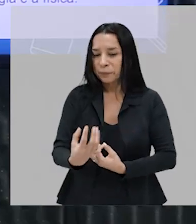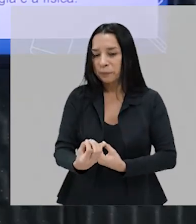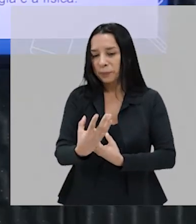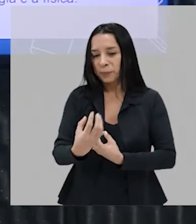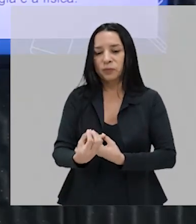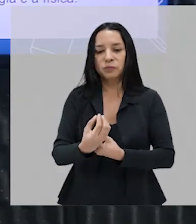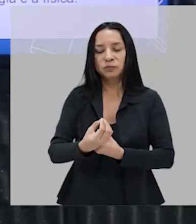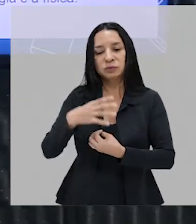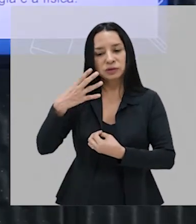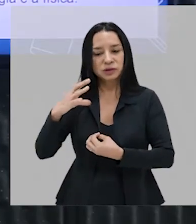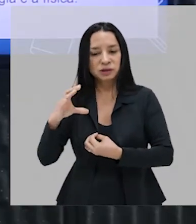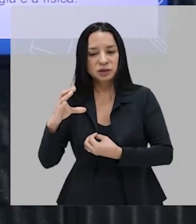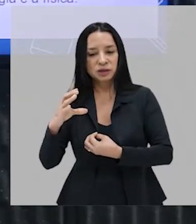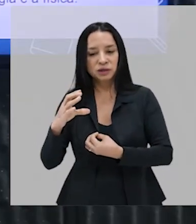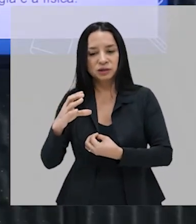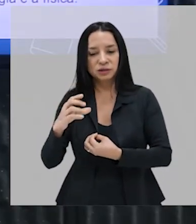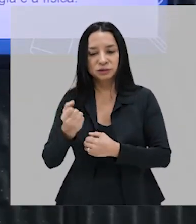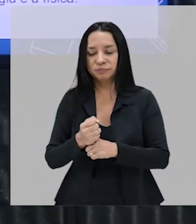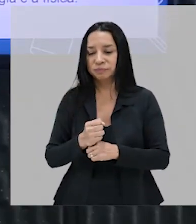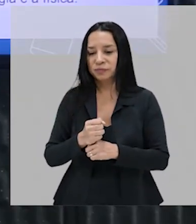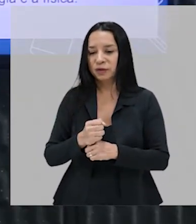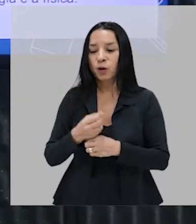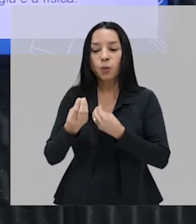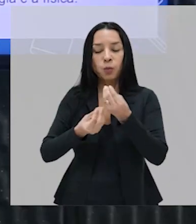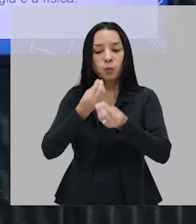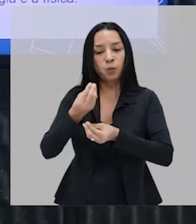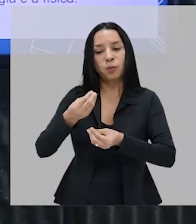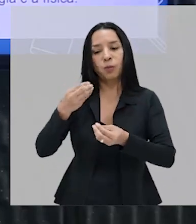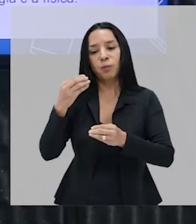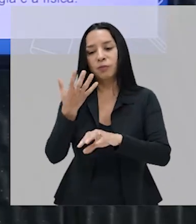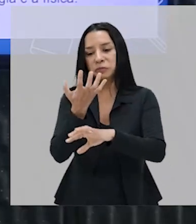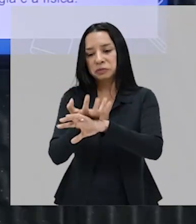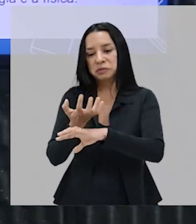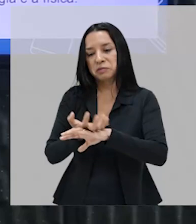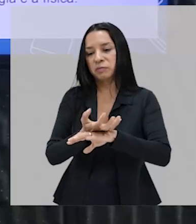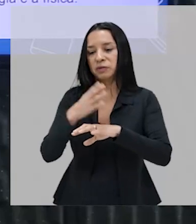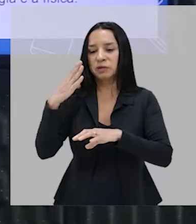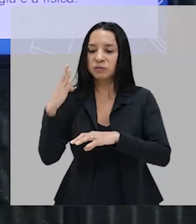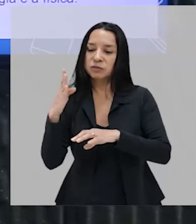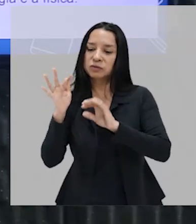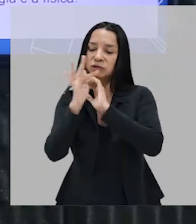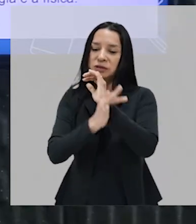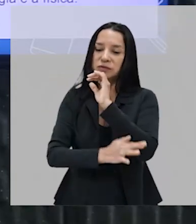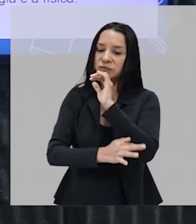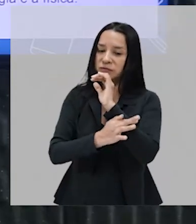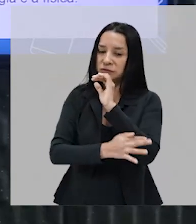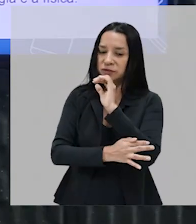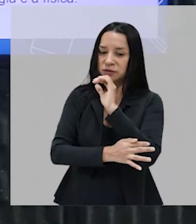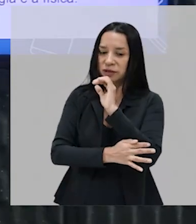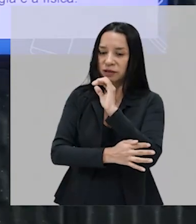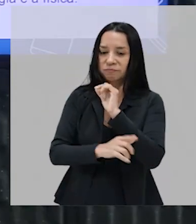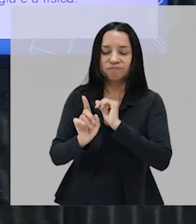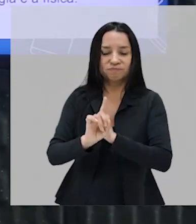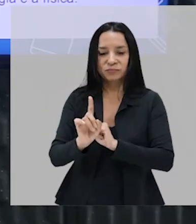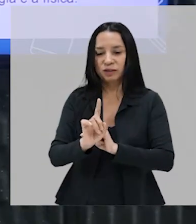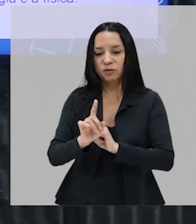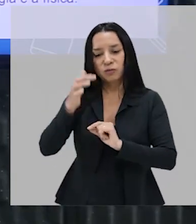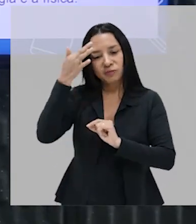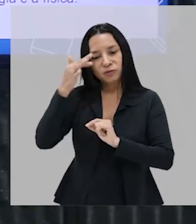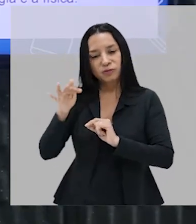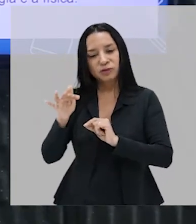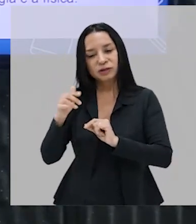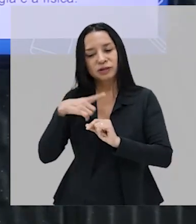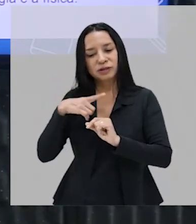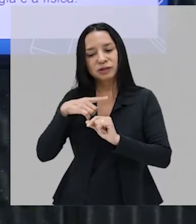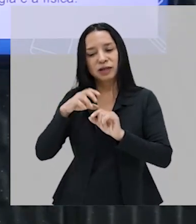pretensão da filosofia, né? Porque a ciência ela tem um enquadramento, ela tem uma exigência, ela tem uma formatação muito rígida. E